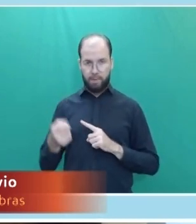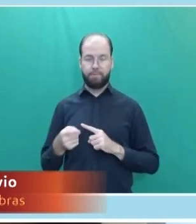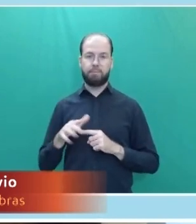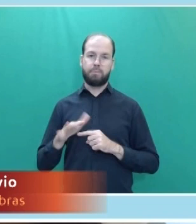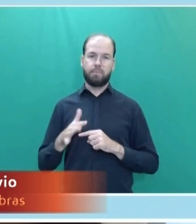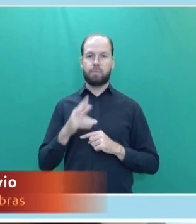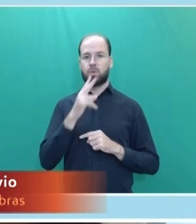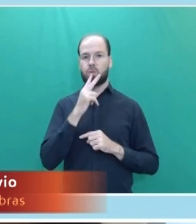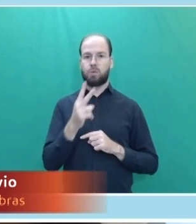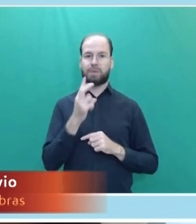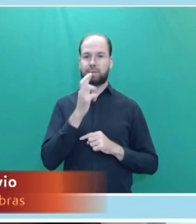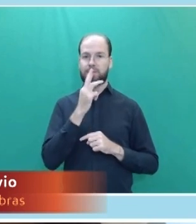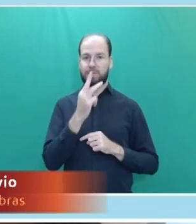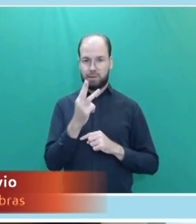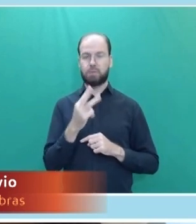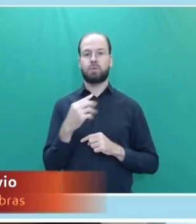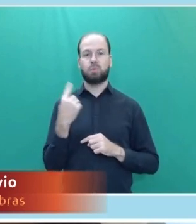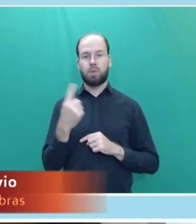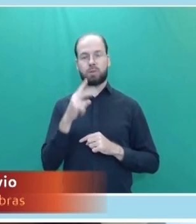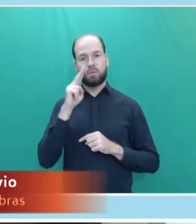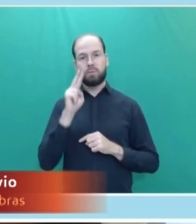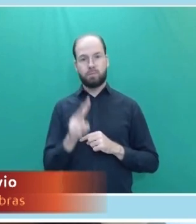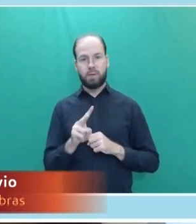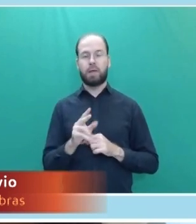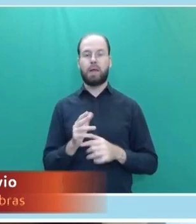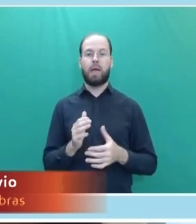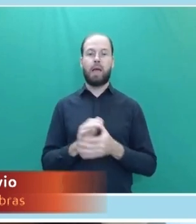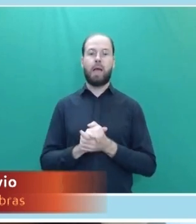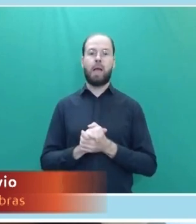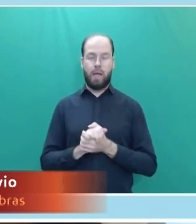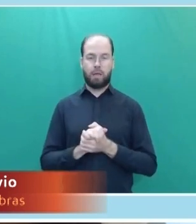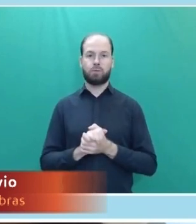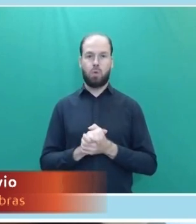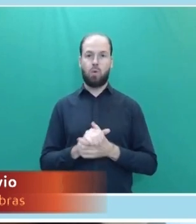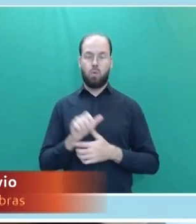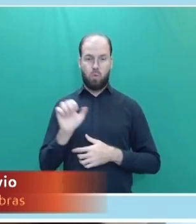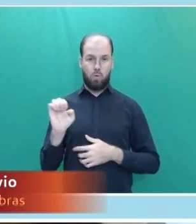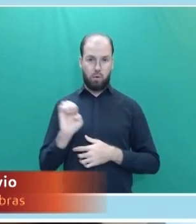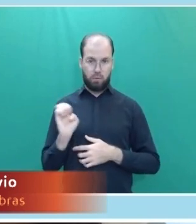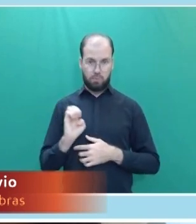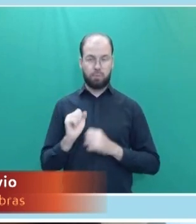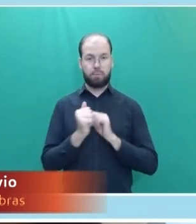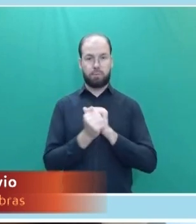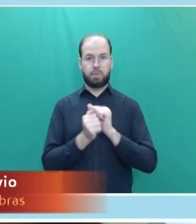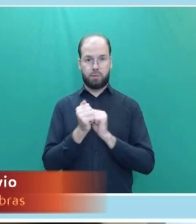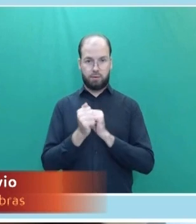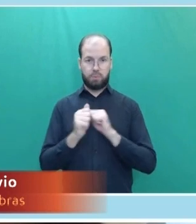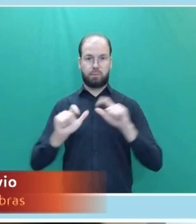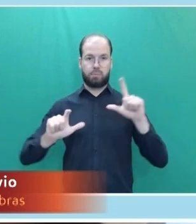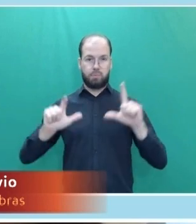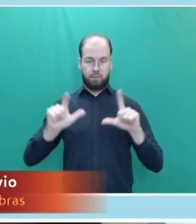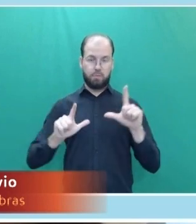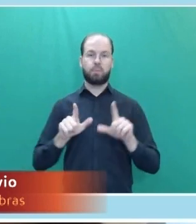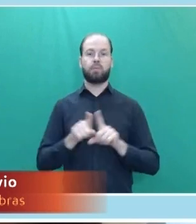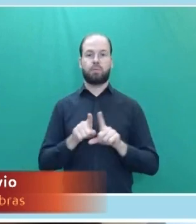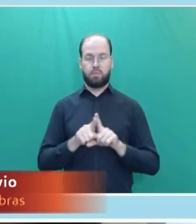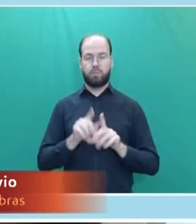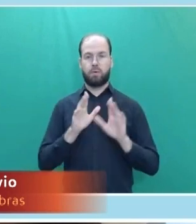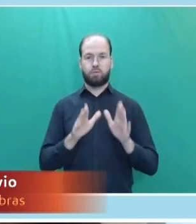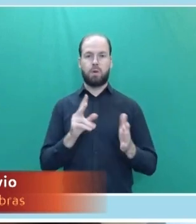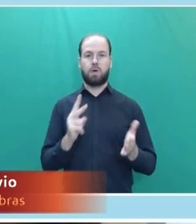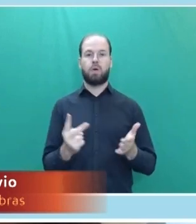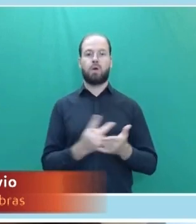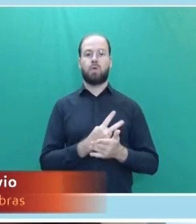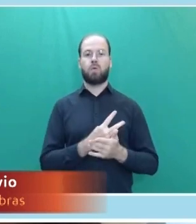2 ou 3 anos, né? Para que a gente visse um casal de homossexuais se beijando na TV. Assim como já aconteceu, né,